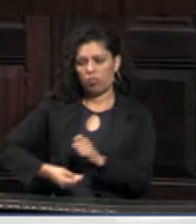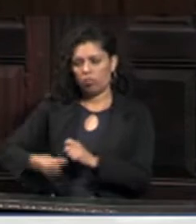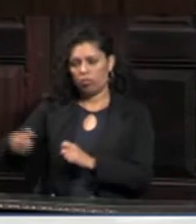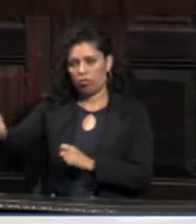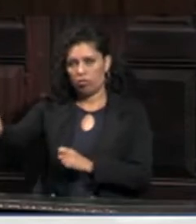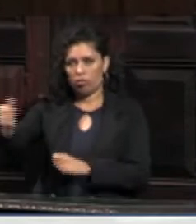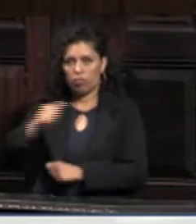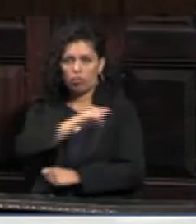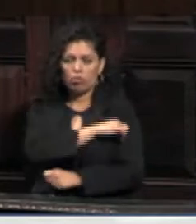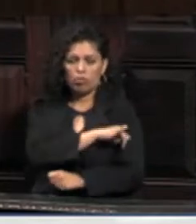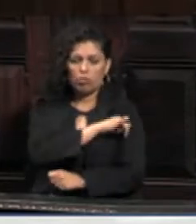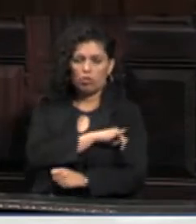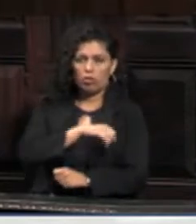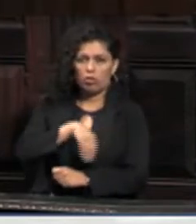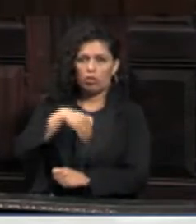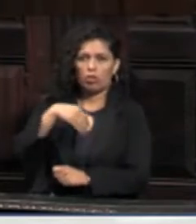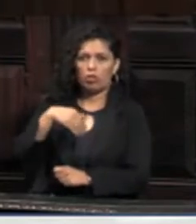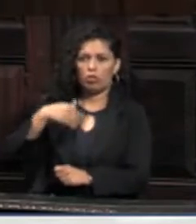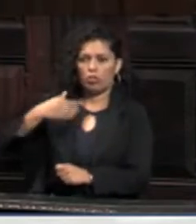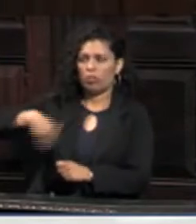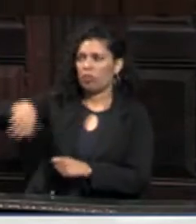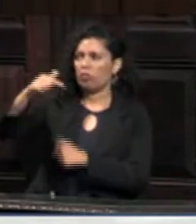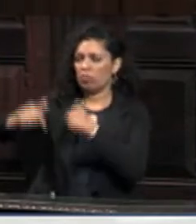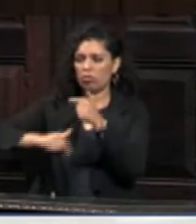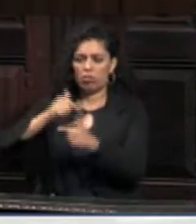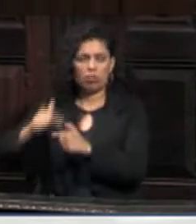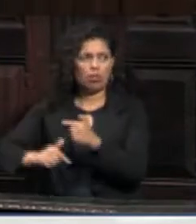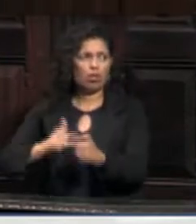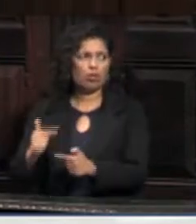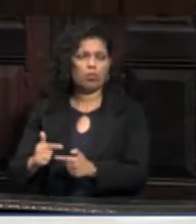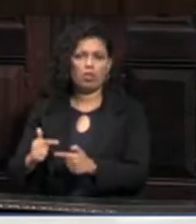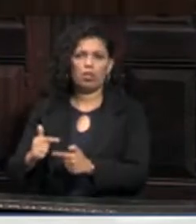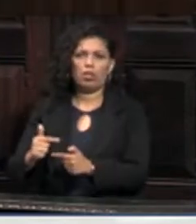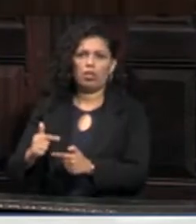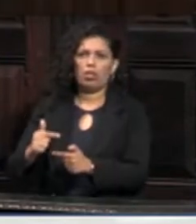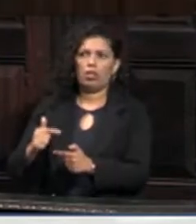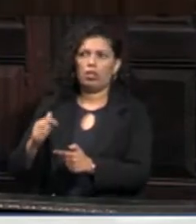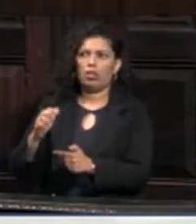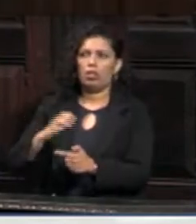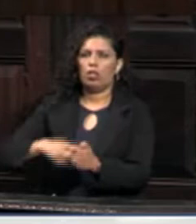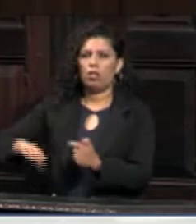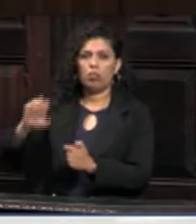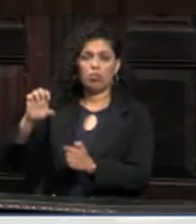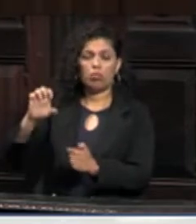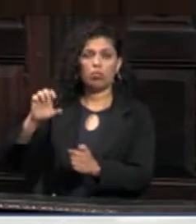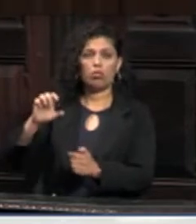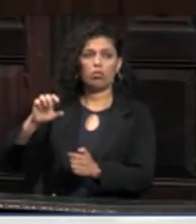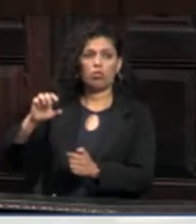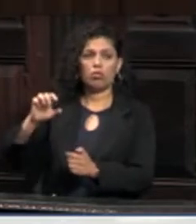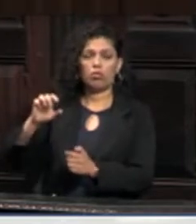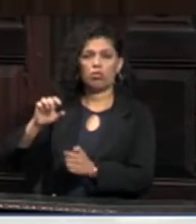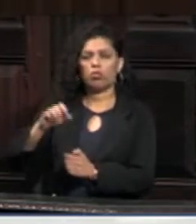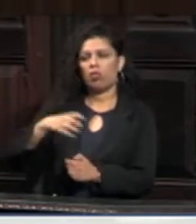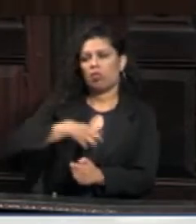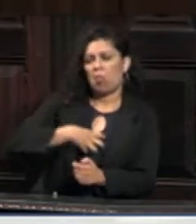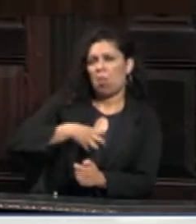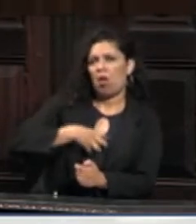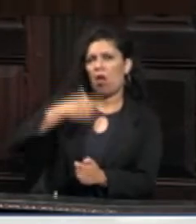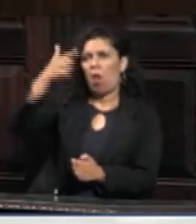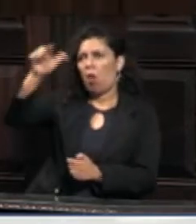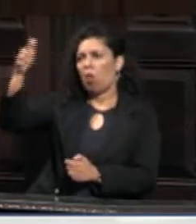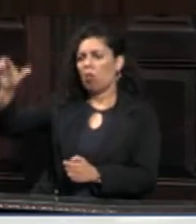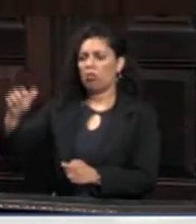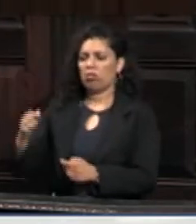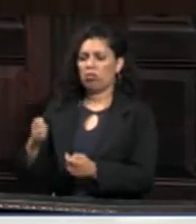vão operar lá no Nordeste do país, recebendo uma